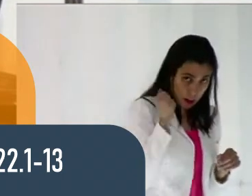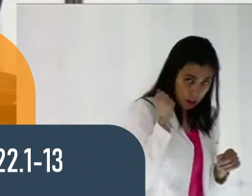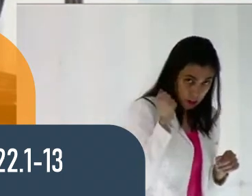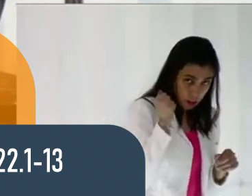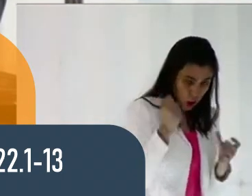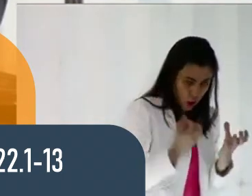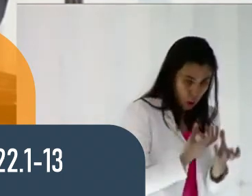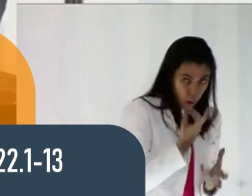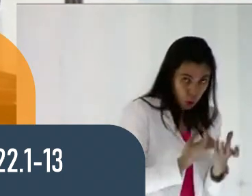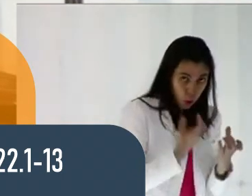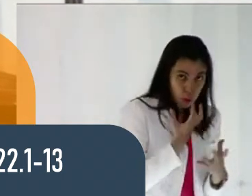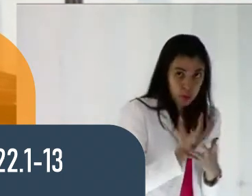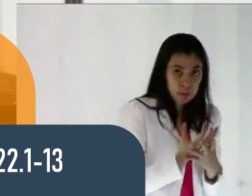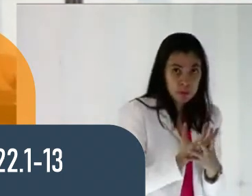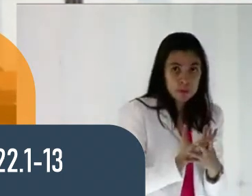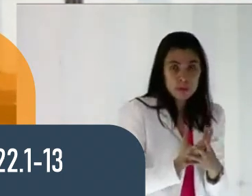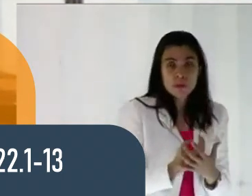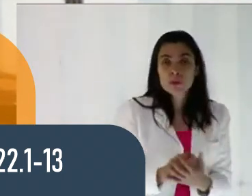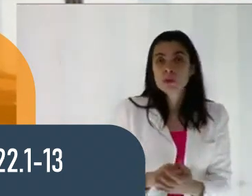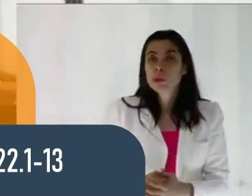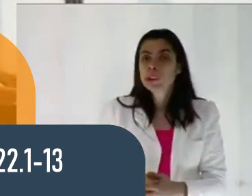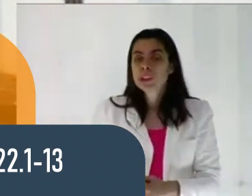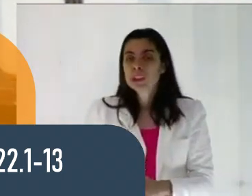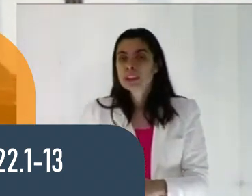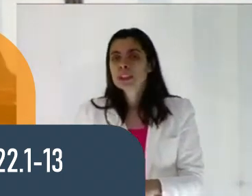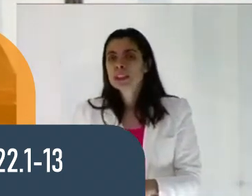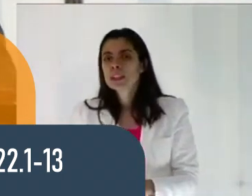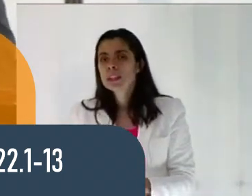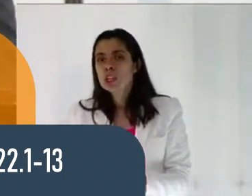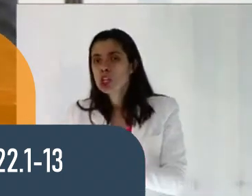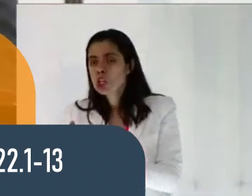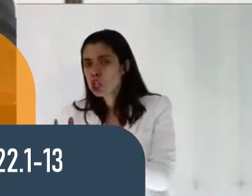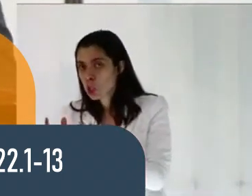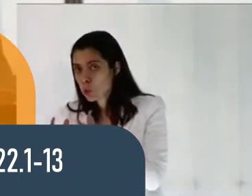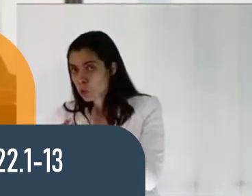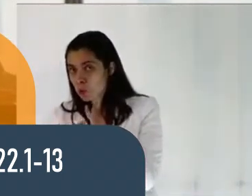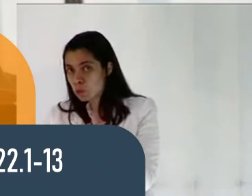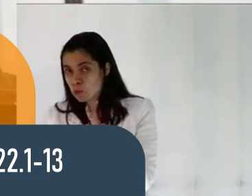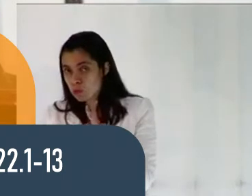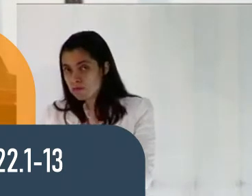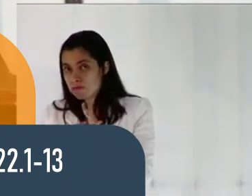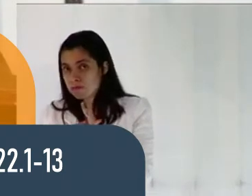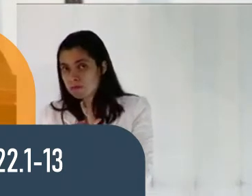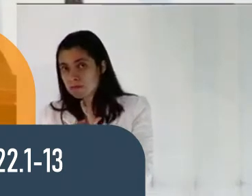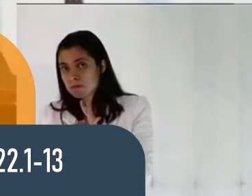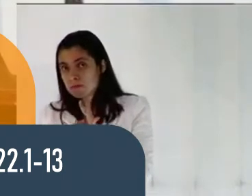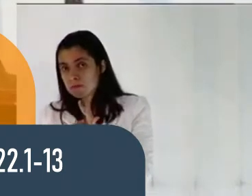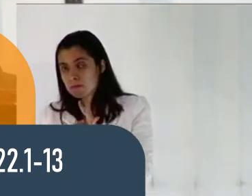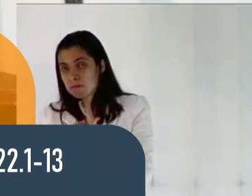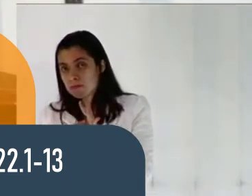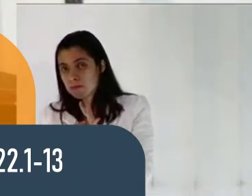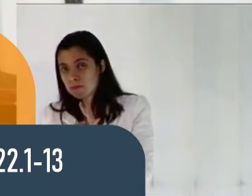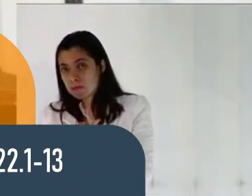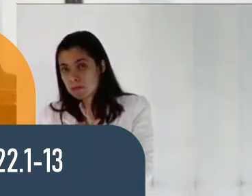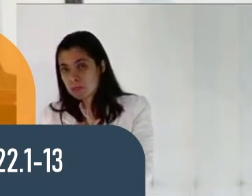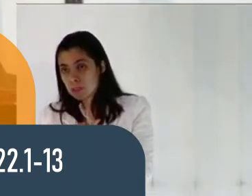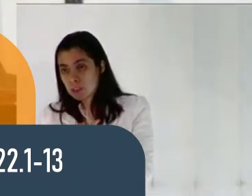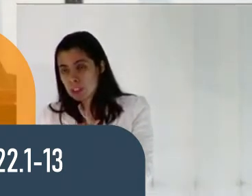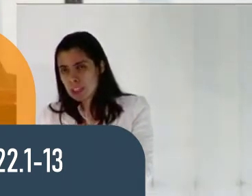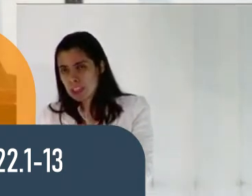para você agora, na história de Jesus, na mão de quem está o cutelo?